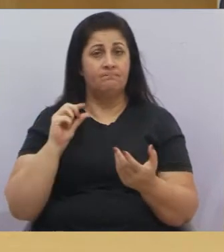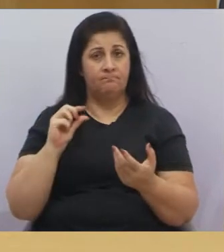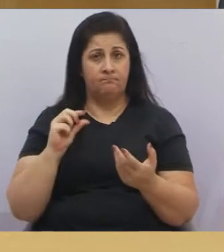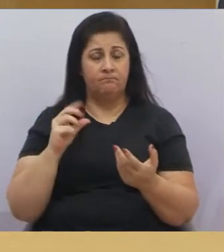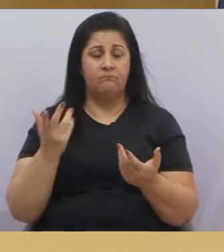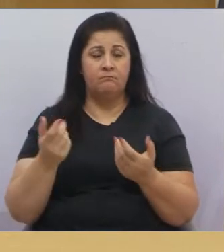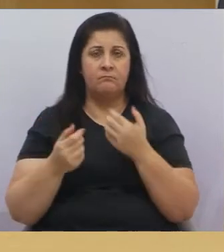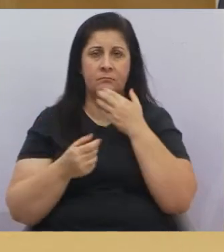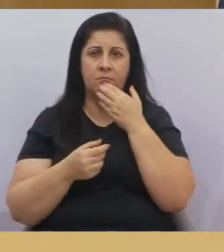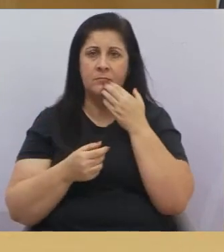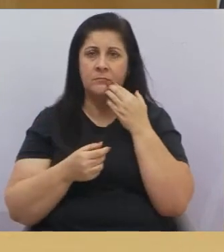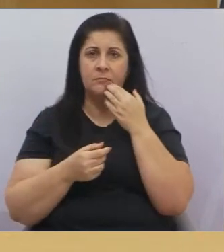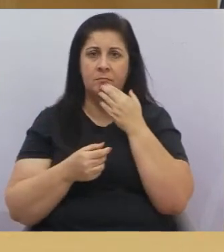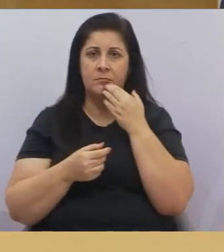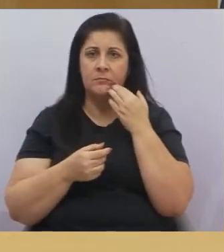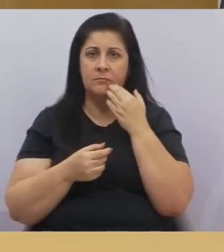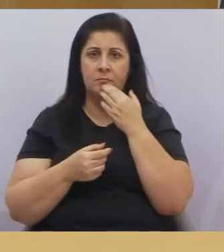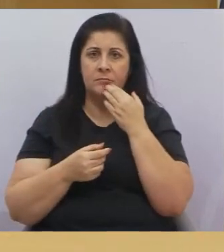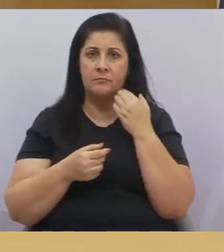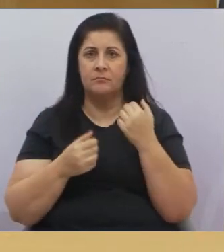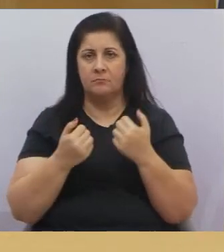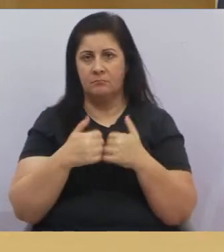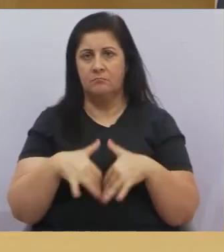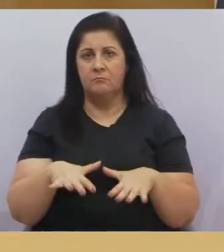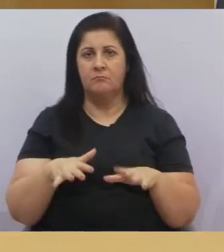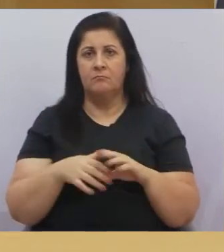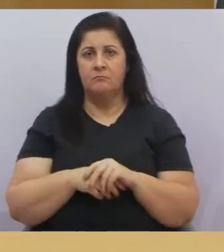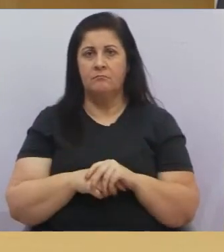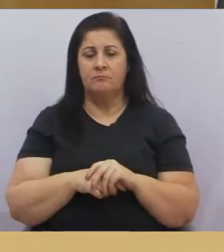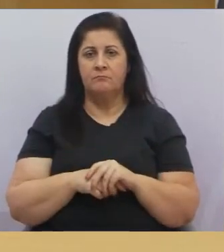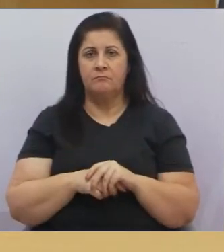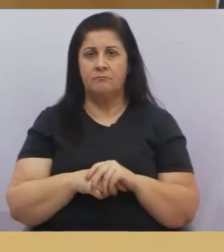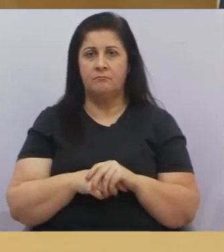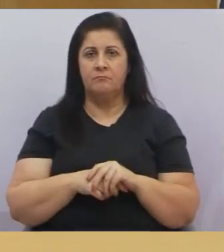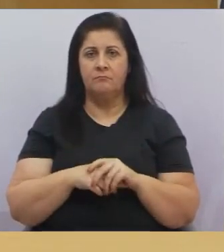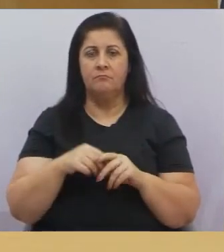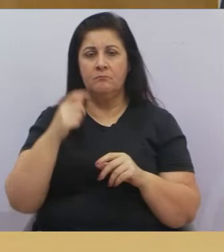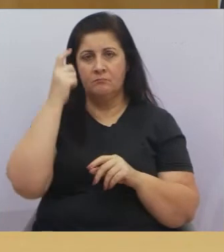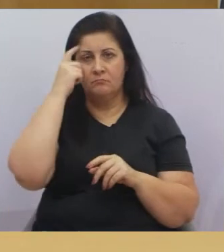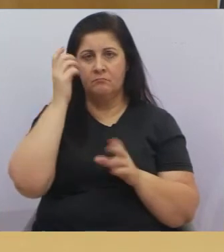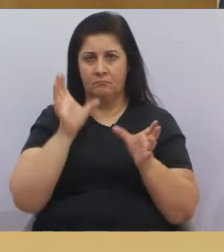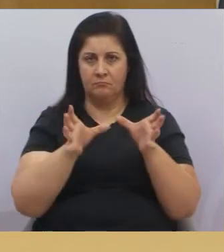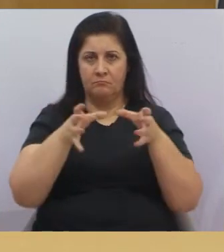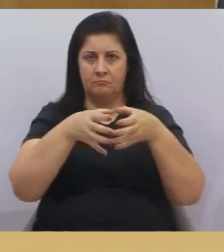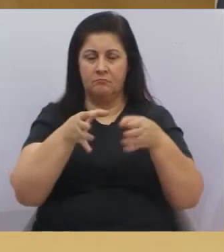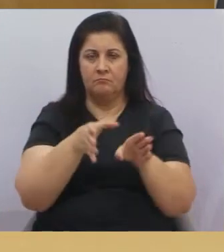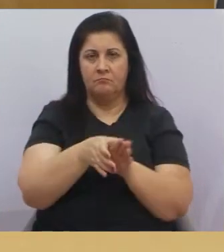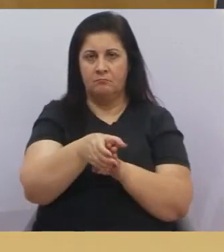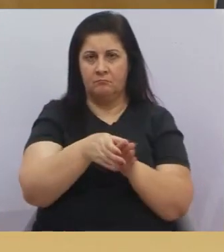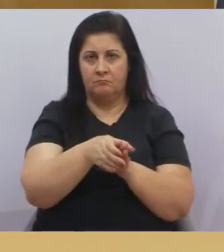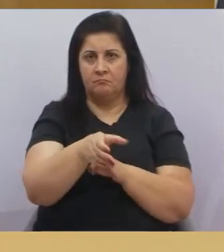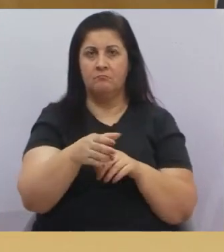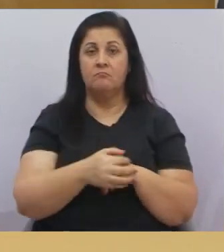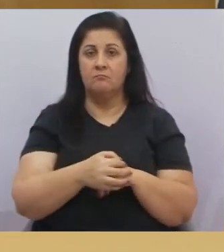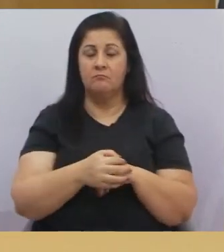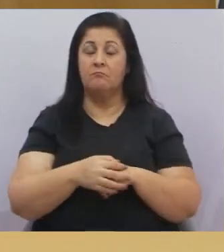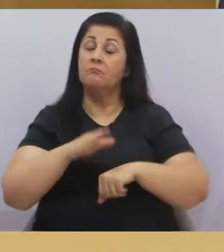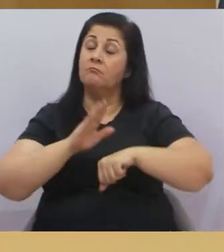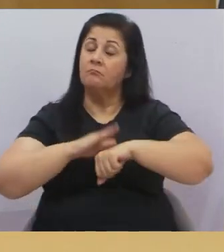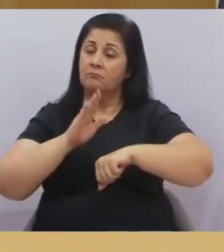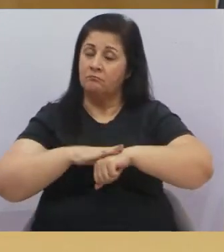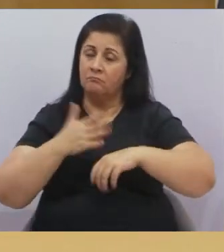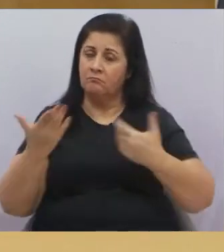minoria, né? Então, eu acho que esse conselho realmente ele vem a agregar, não é? Que essas pessoas